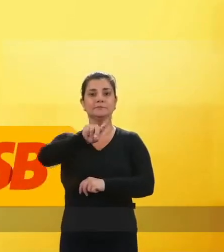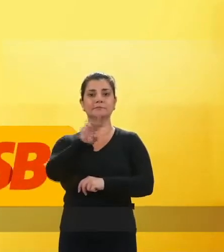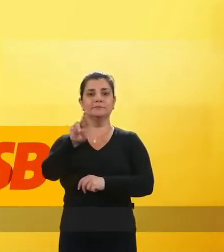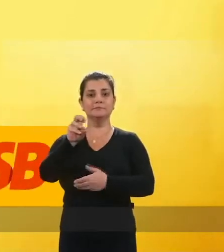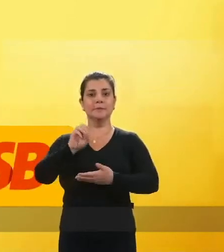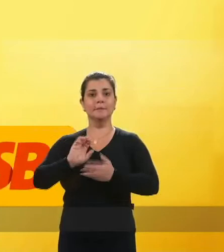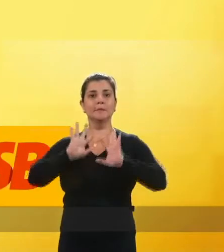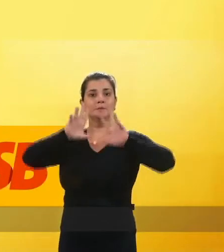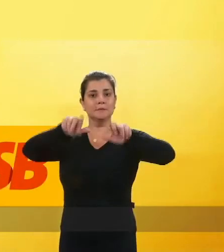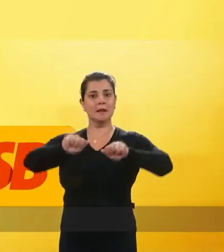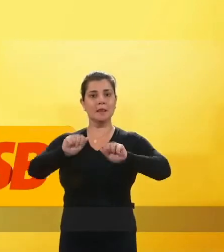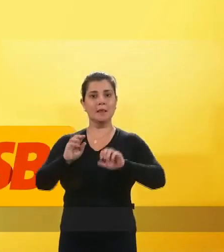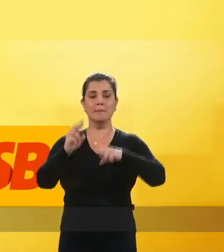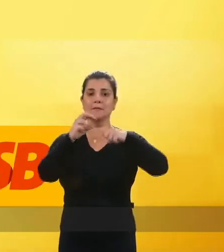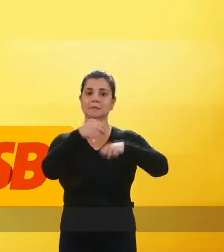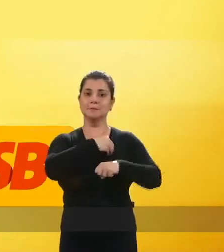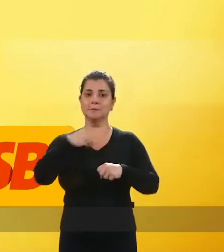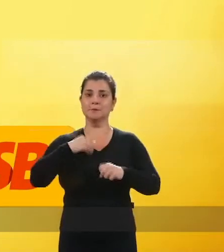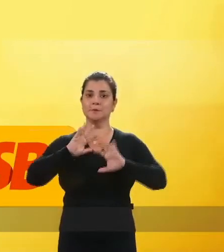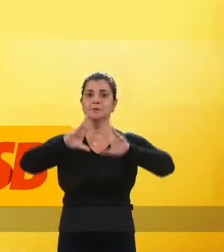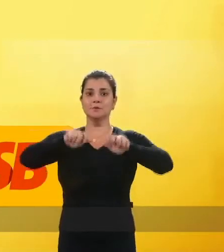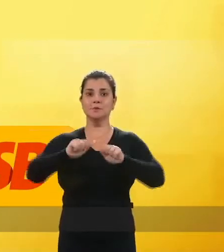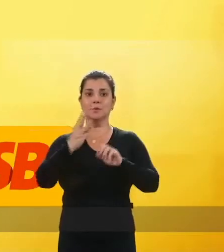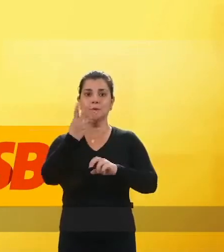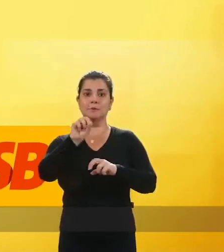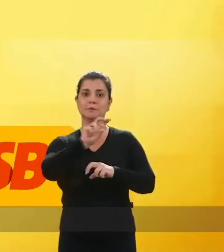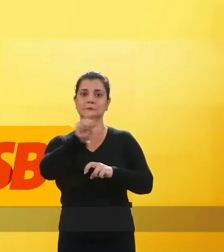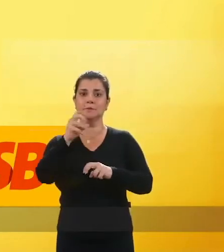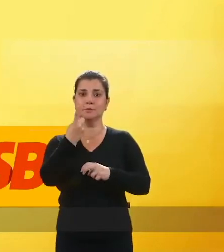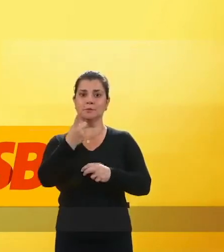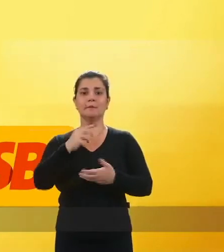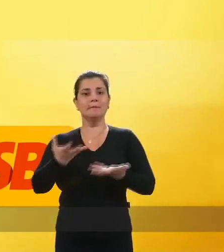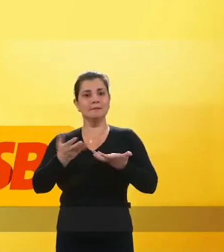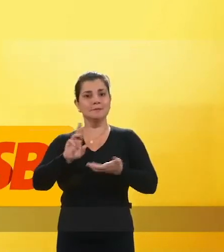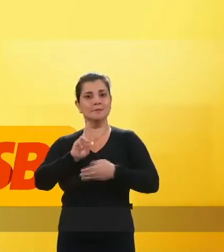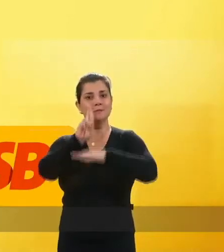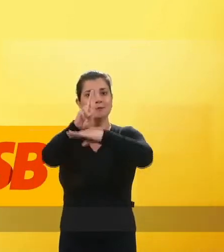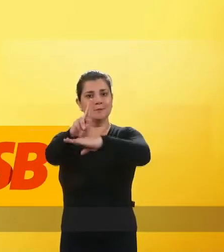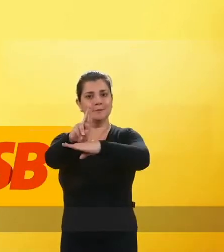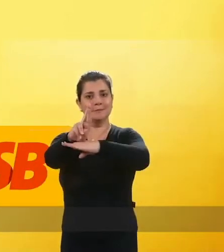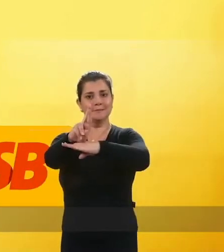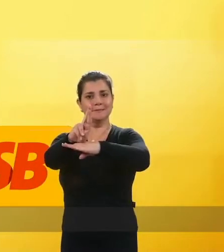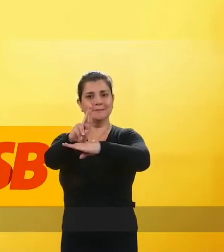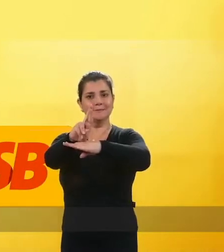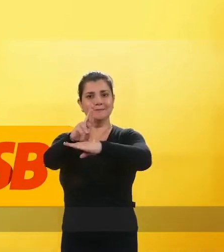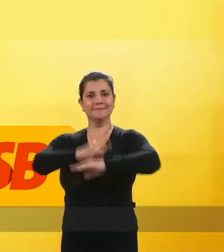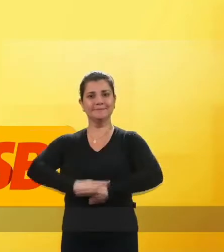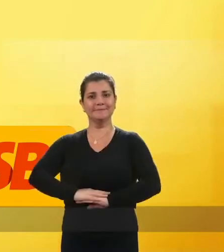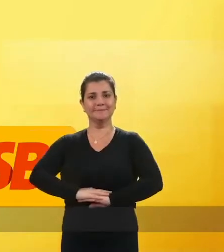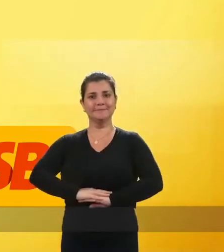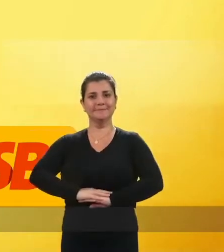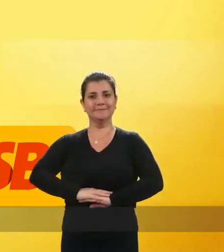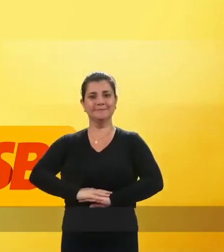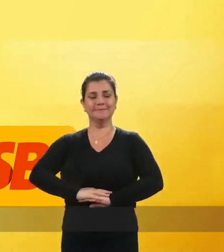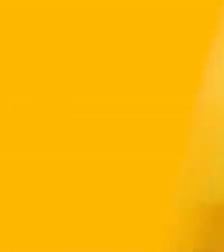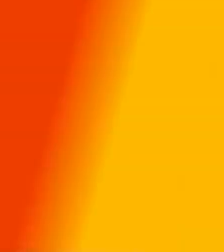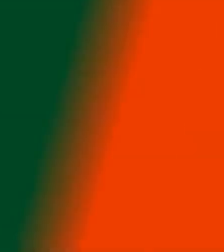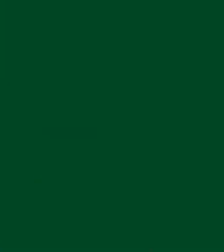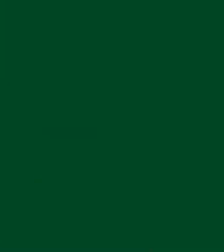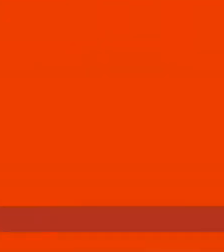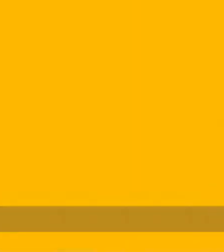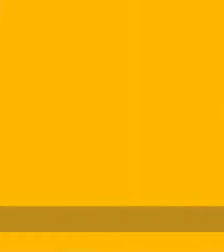Veterinário André Plentes, em prol dos animais e da classe dos veterinários, 40051. Quero ser o teu